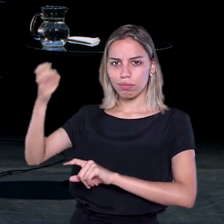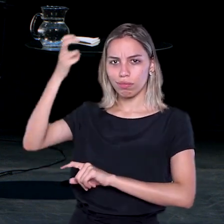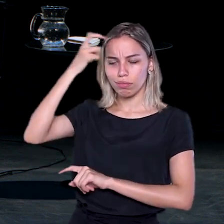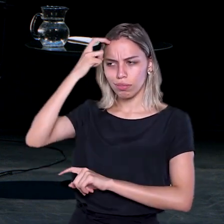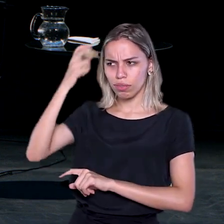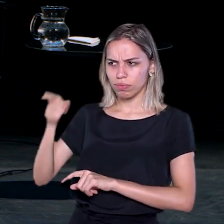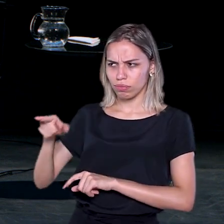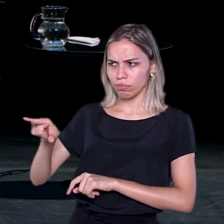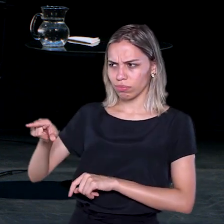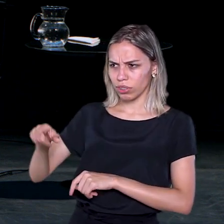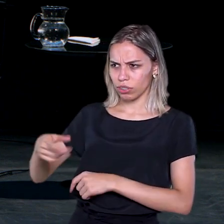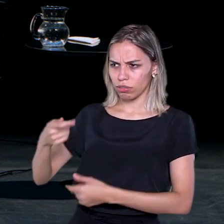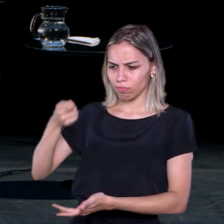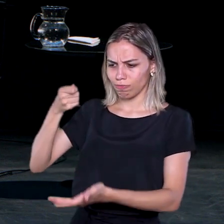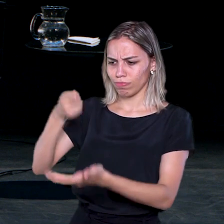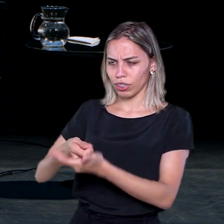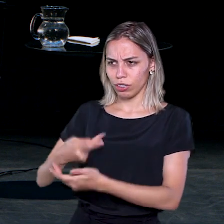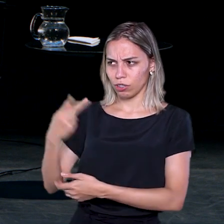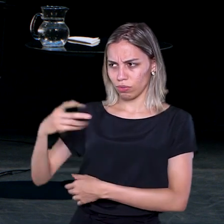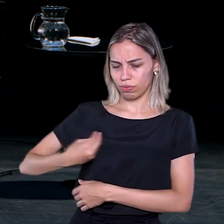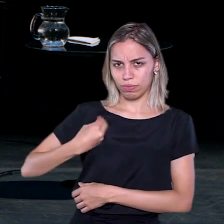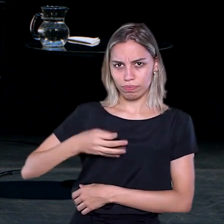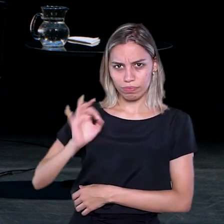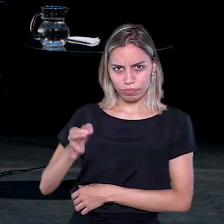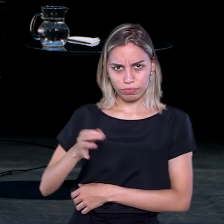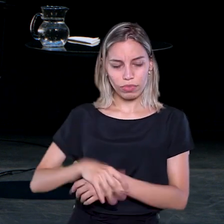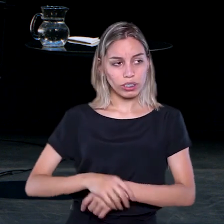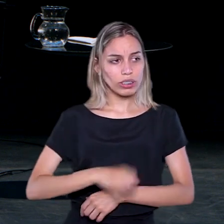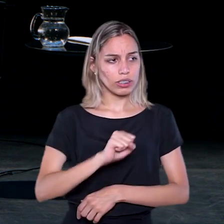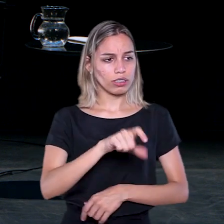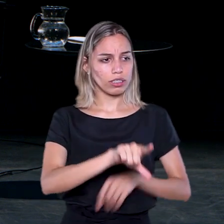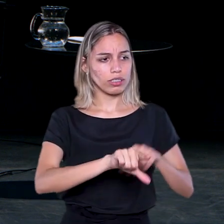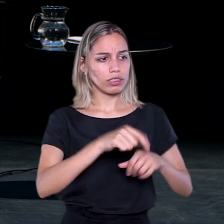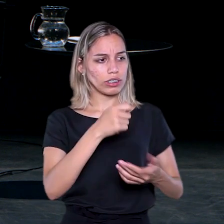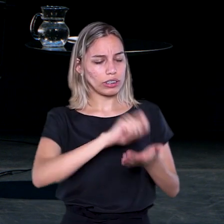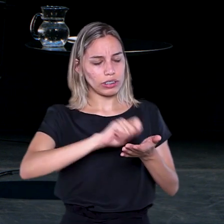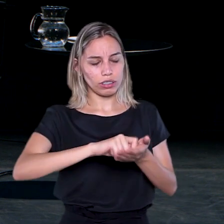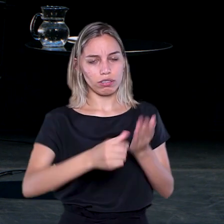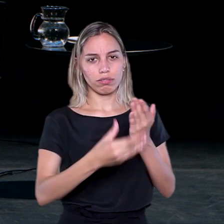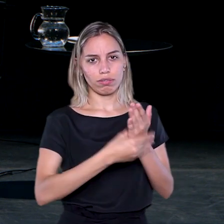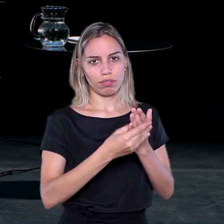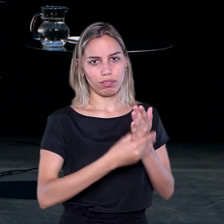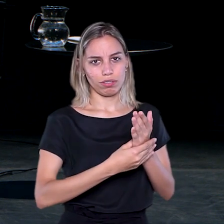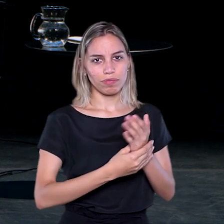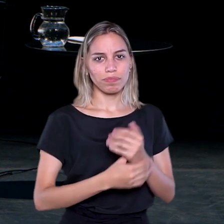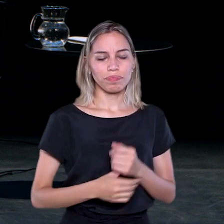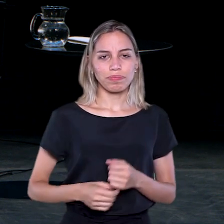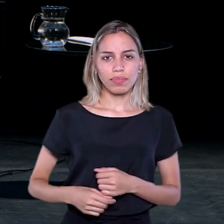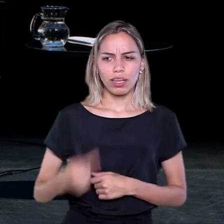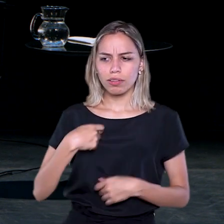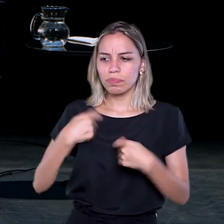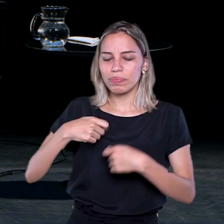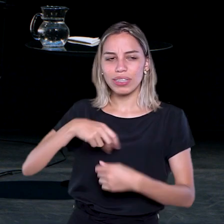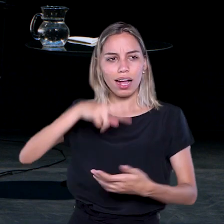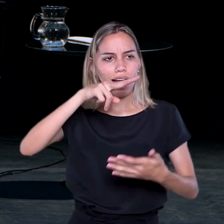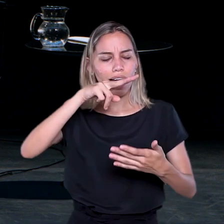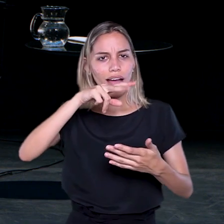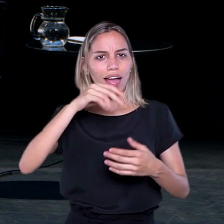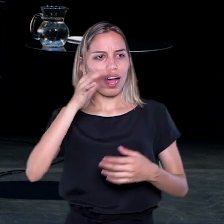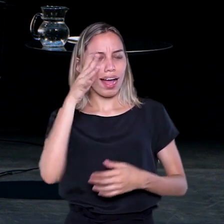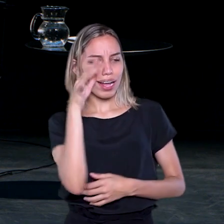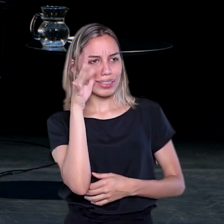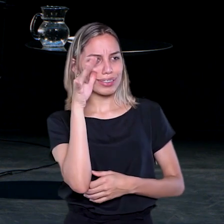sua história. Não foi? Foi decisivo para a escrita do livro, inclusive. Para o momento de você tomar a decisão de escrever, né? Exato. Eu tive que assistir ao debate para